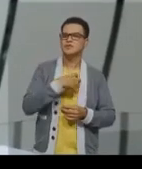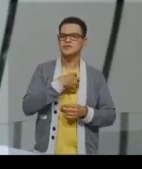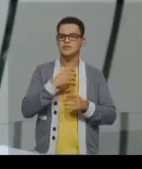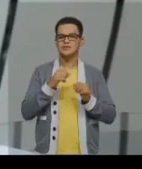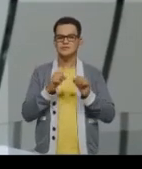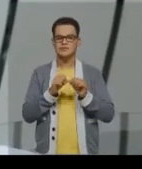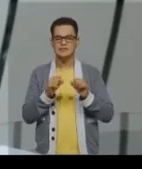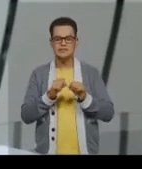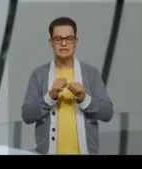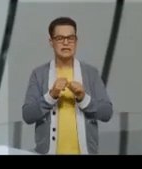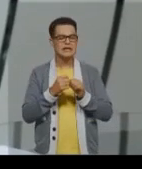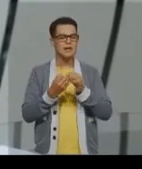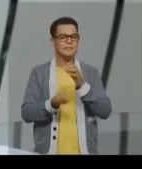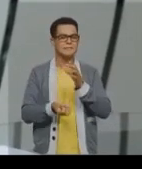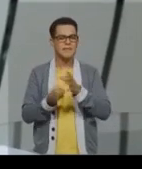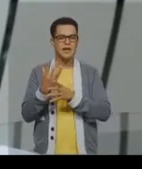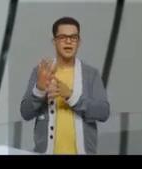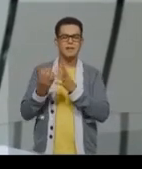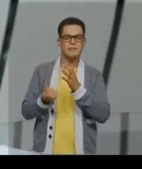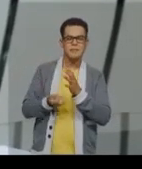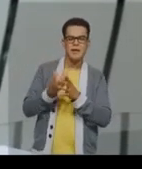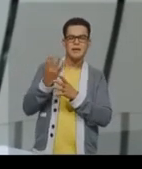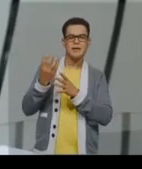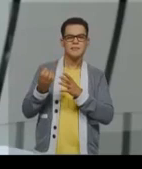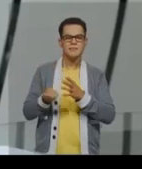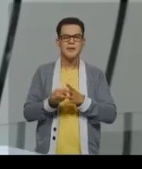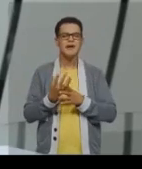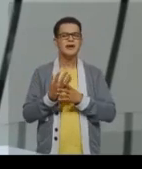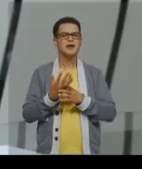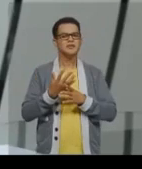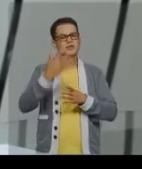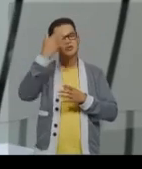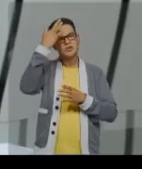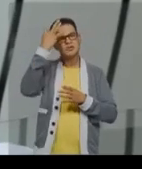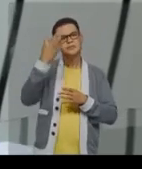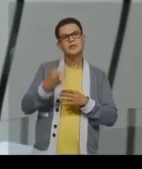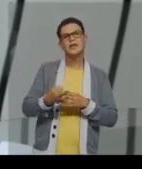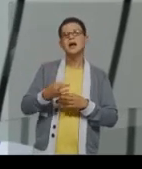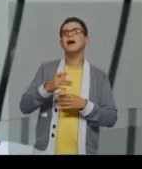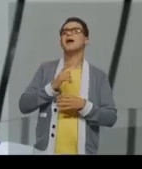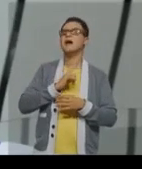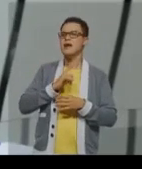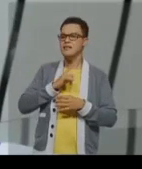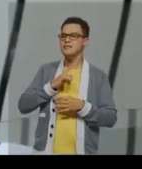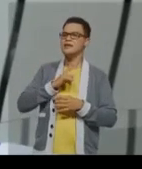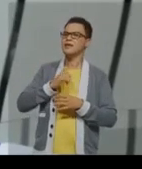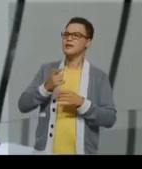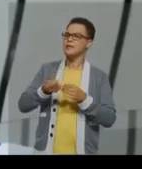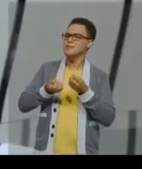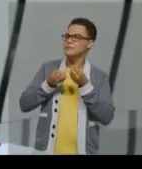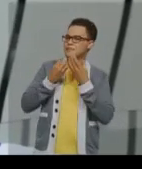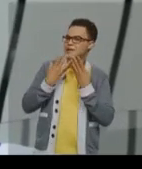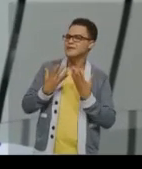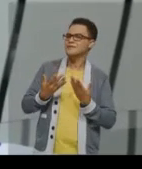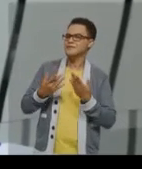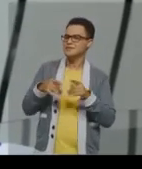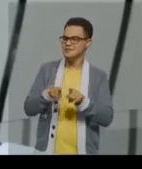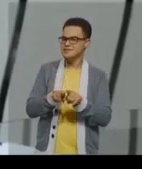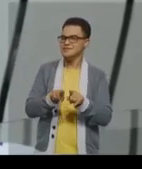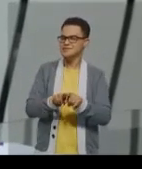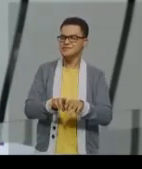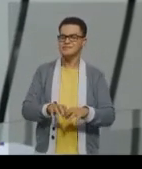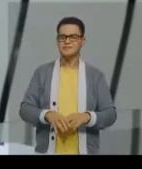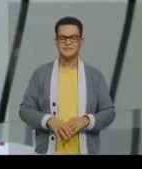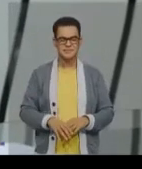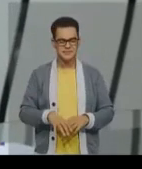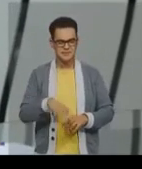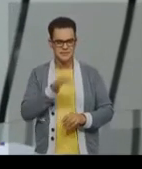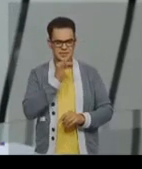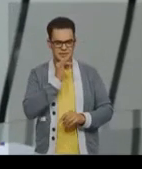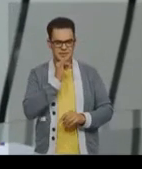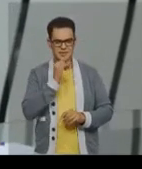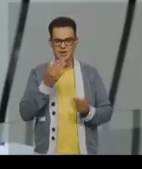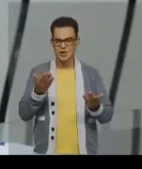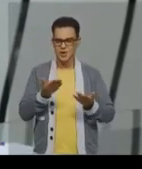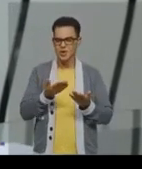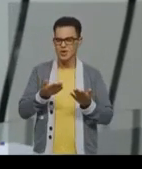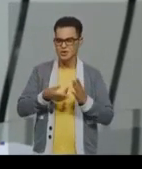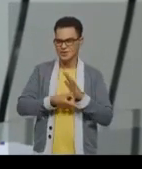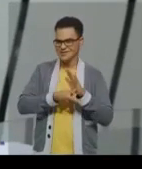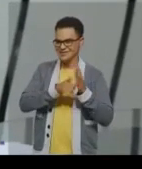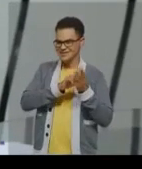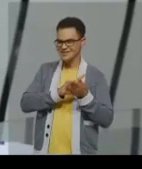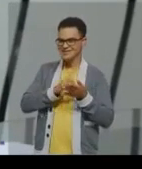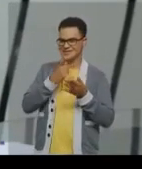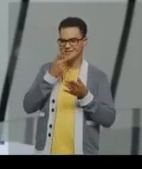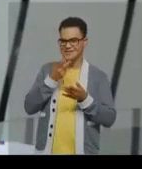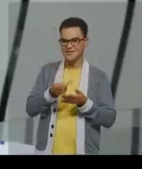produtos surgindo, a gente entende que existem muitos benefícios também. Por exemplo, nós falamos hoje no primeiro bloco a respeito